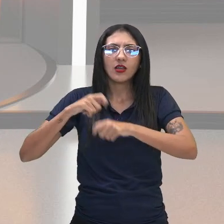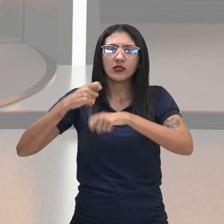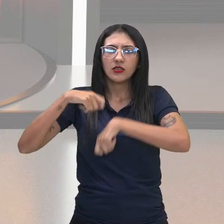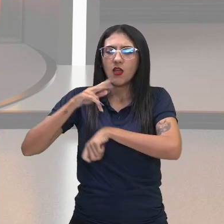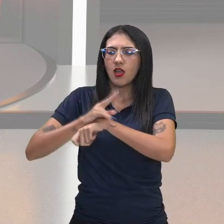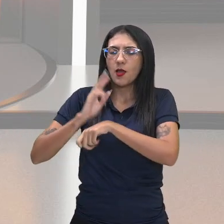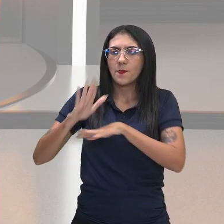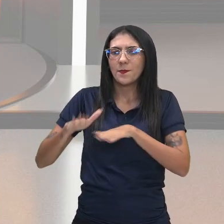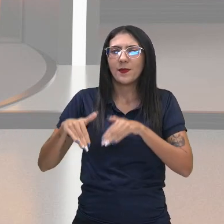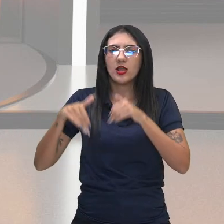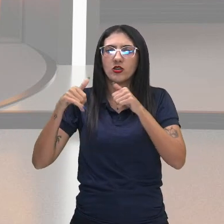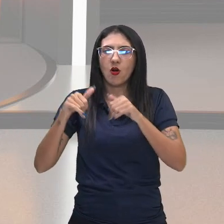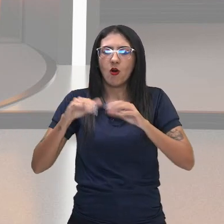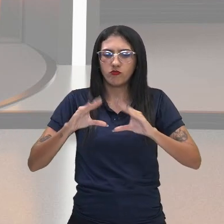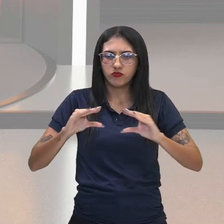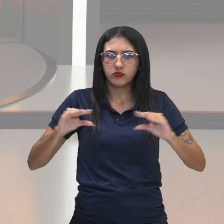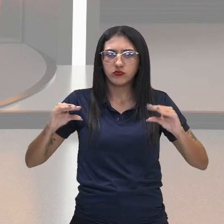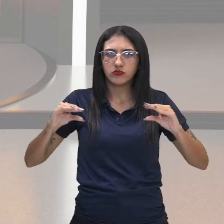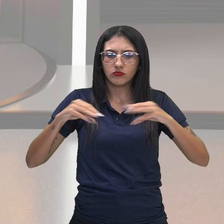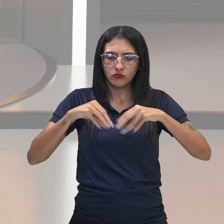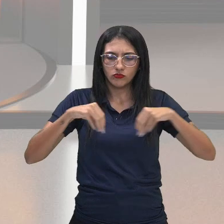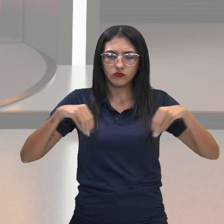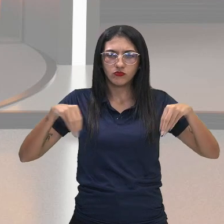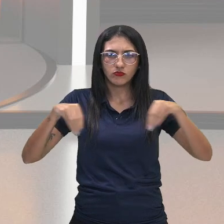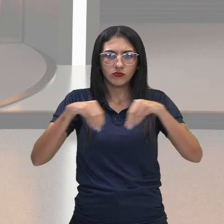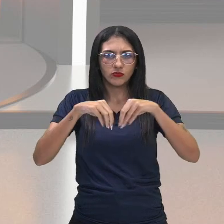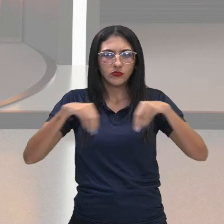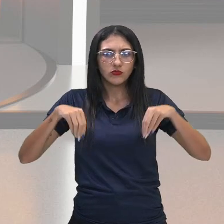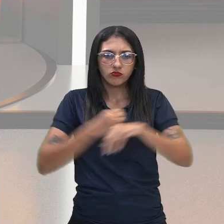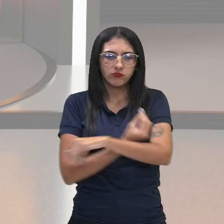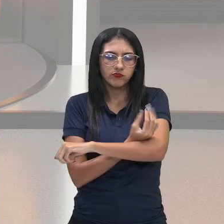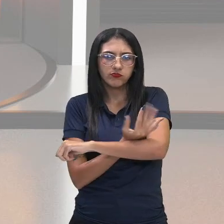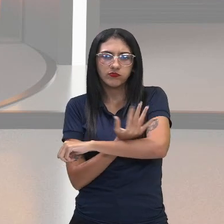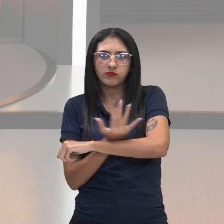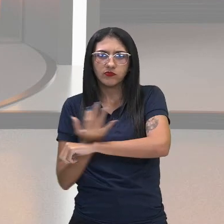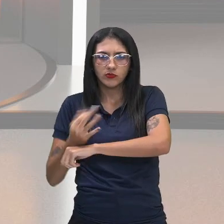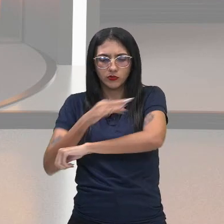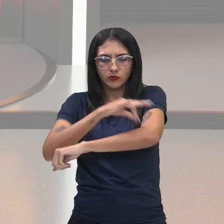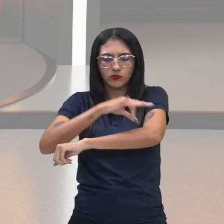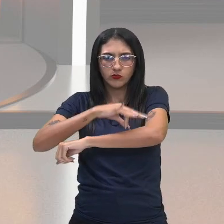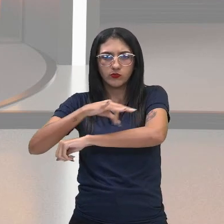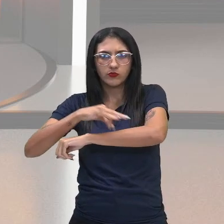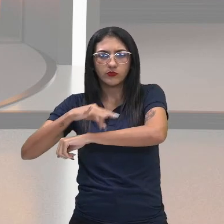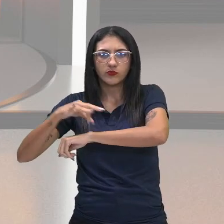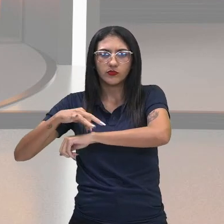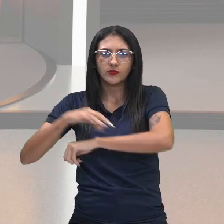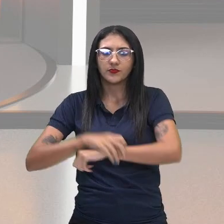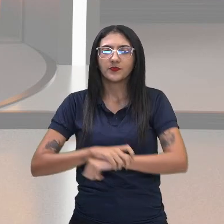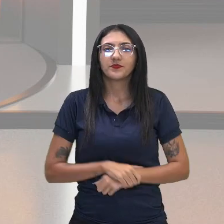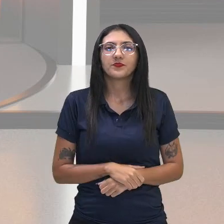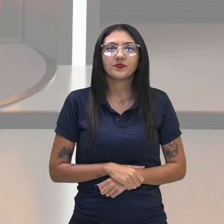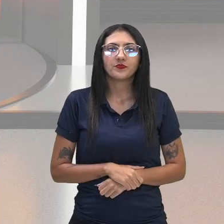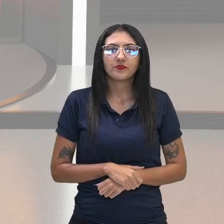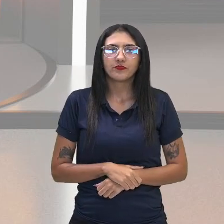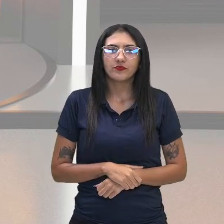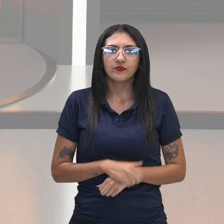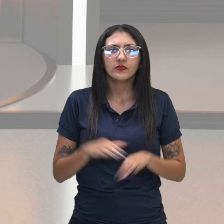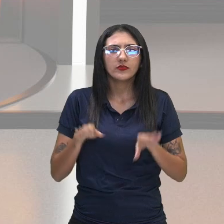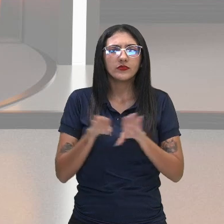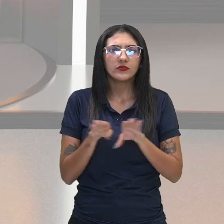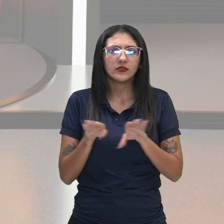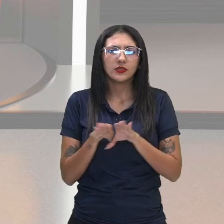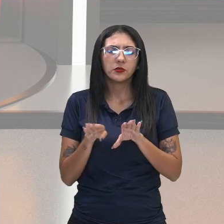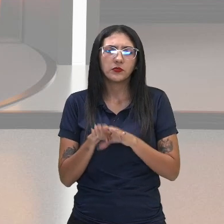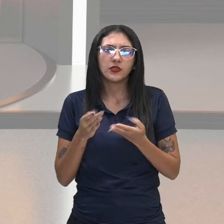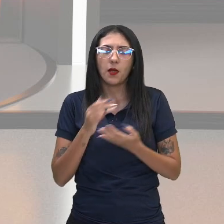mais aerada, mais fofa, mais propícia para o cultivo. Além do sistema de rotação de culturas, não